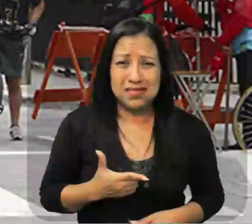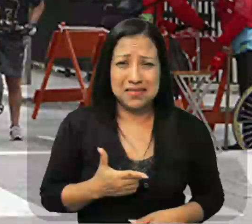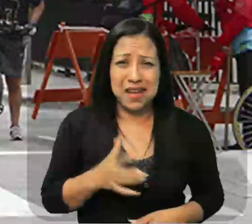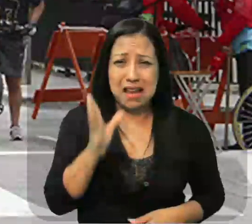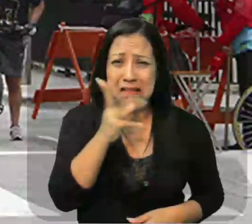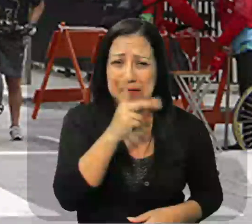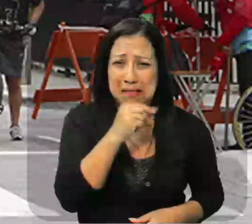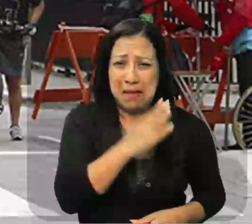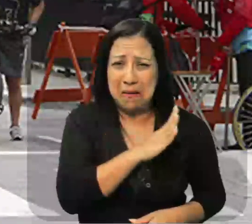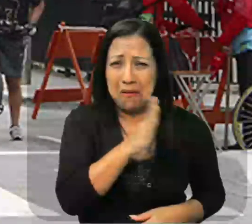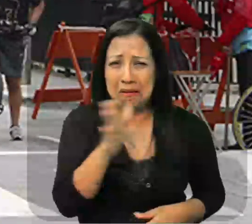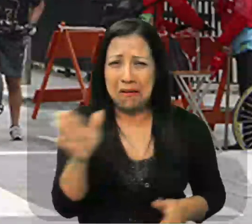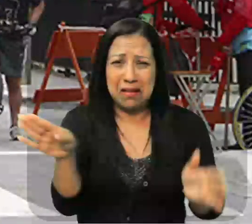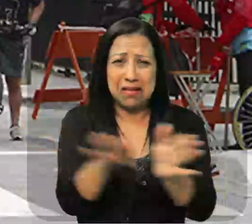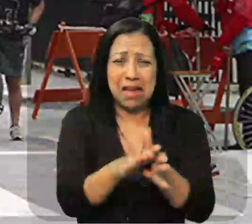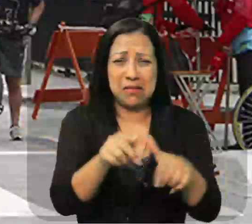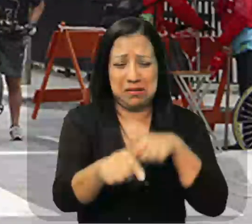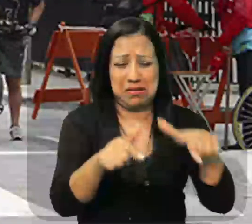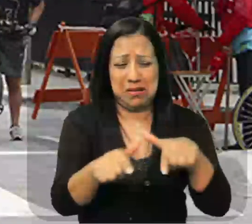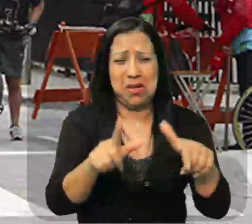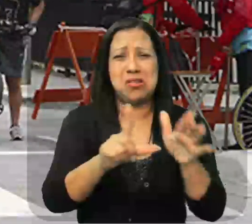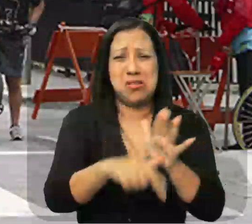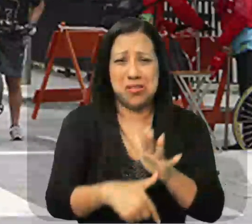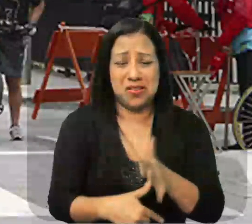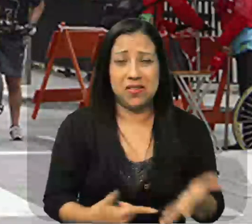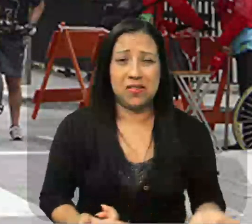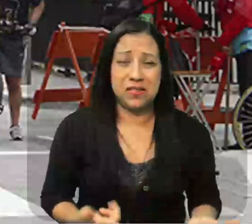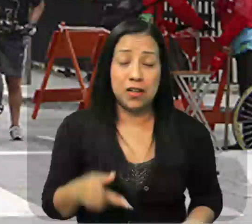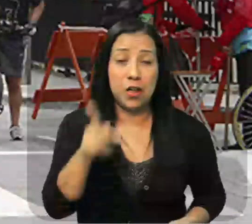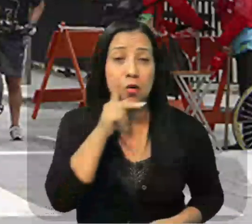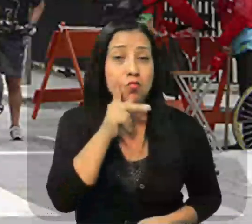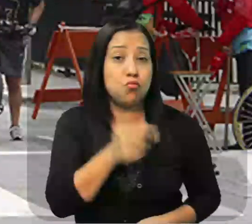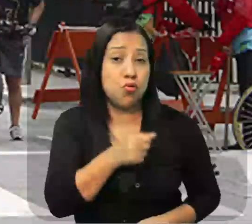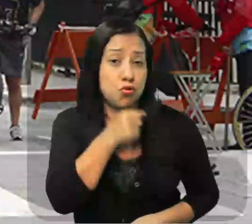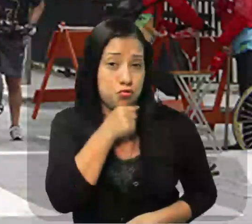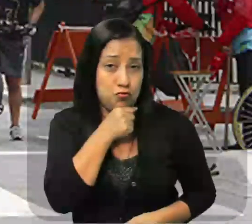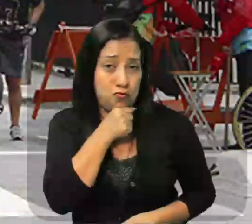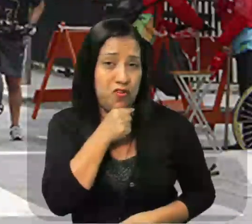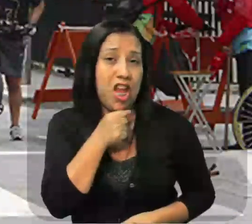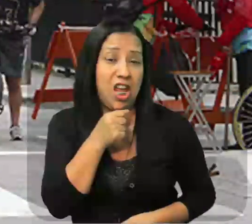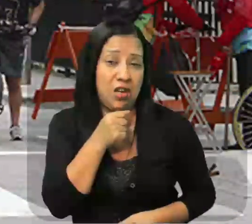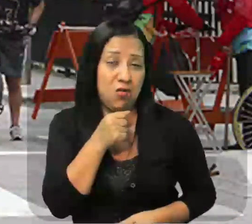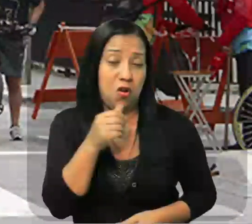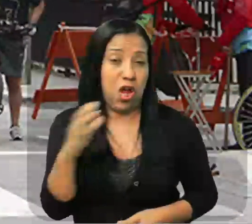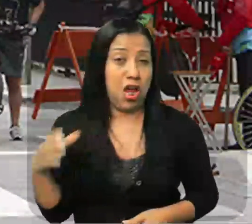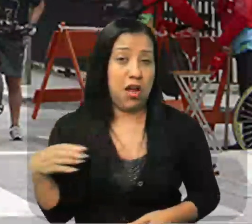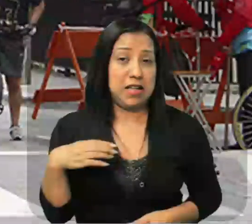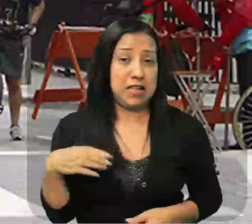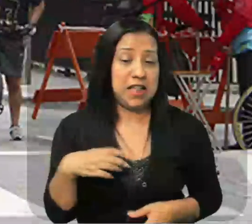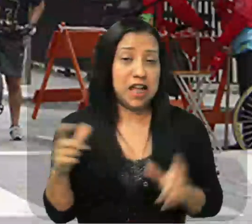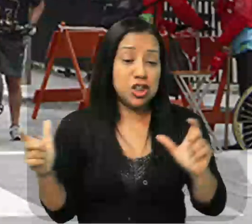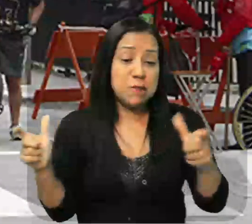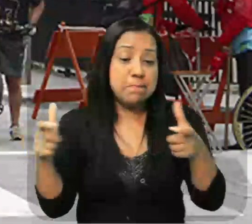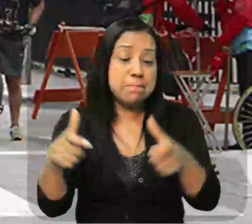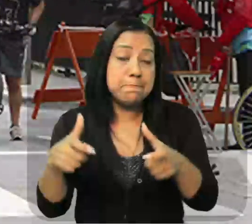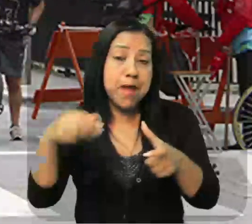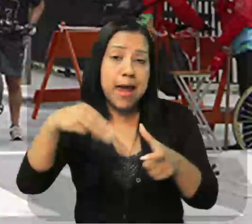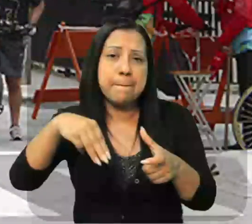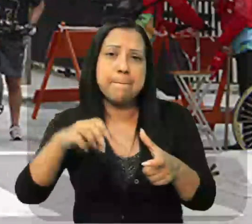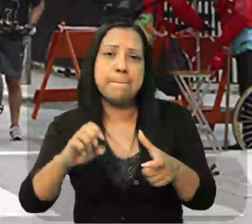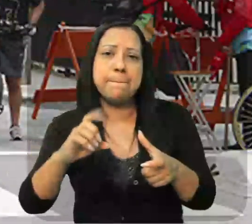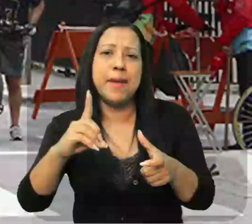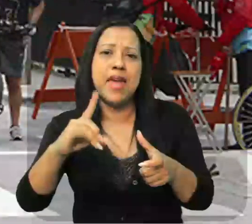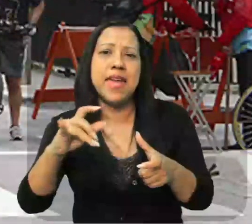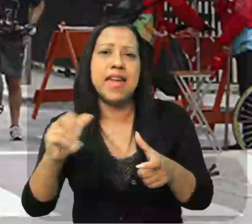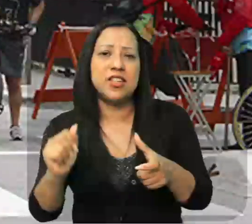ônibus, para chegar, e às vezes chegava atrasado. Porto Velho é considerado uma cidade média.